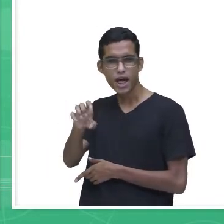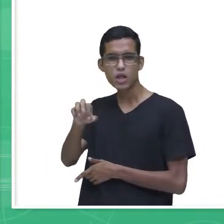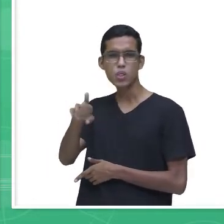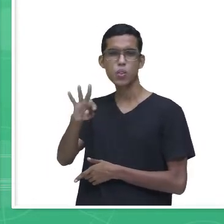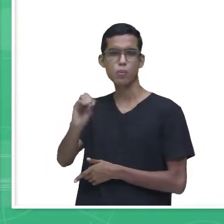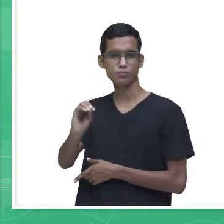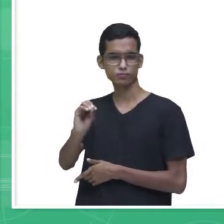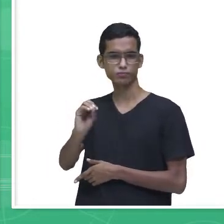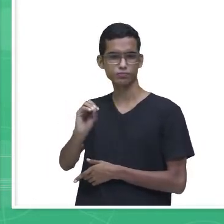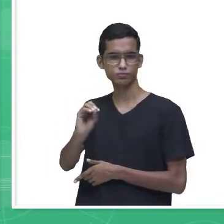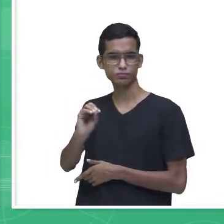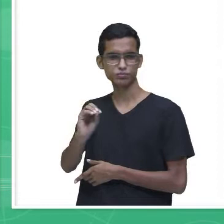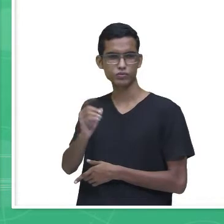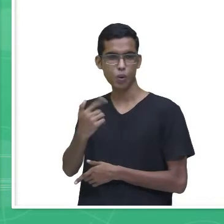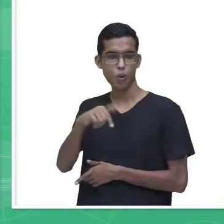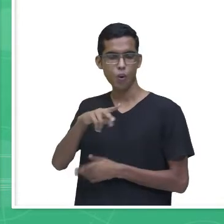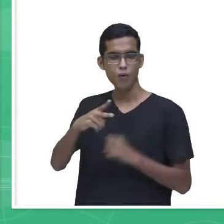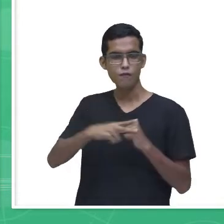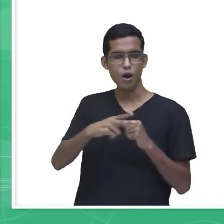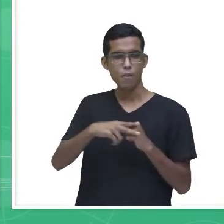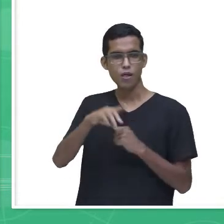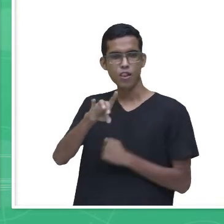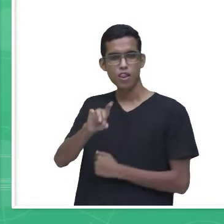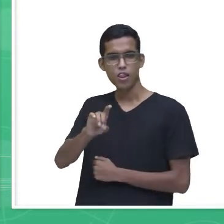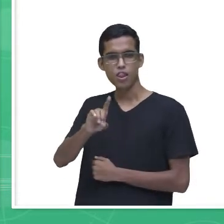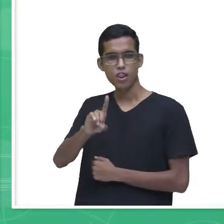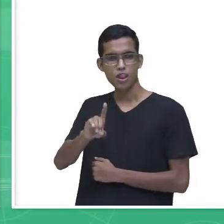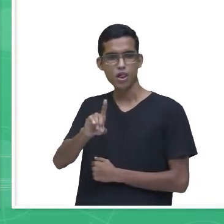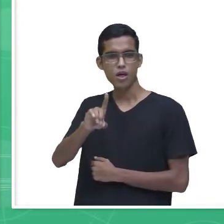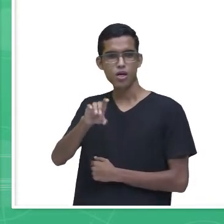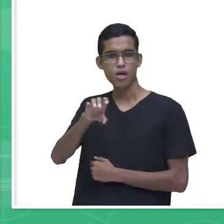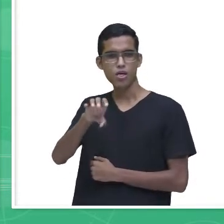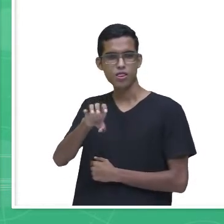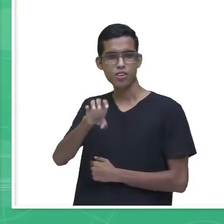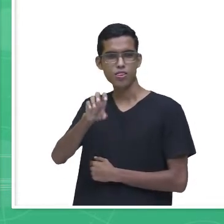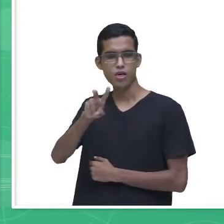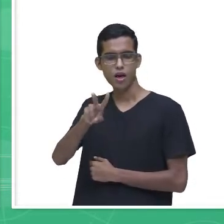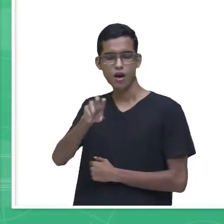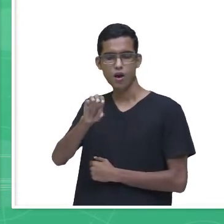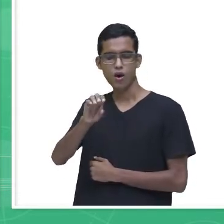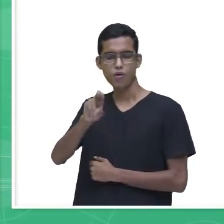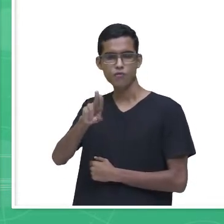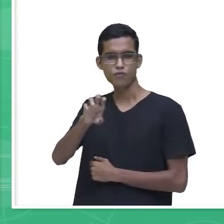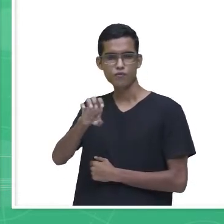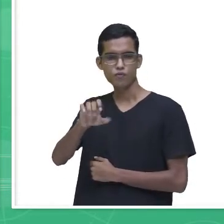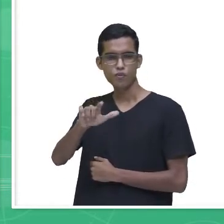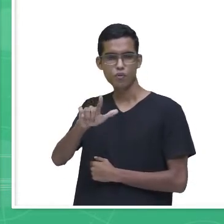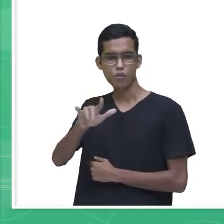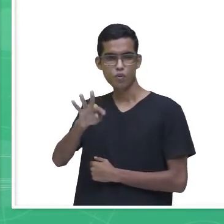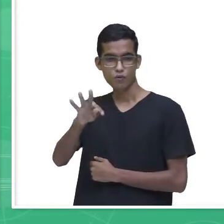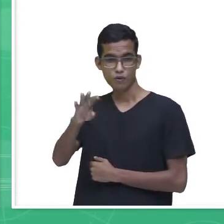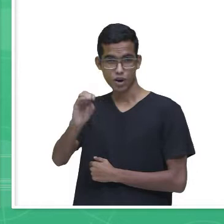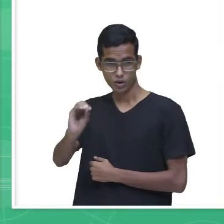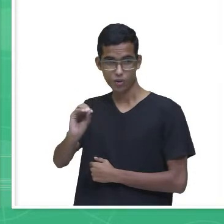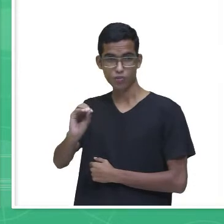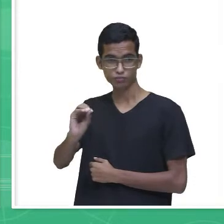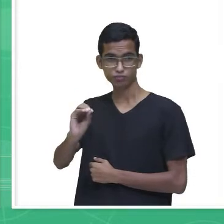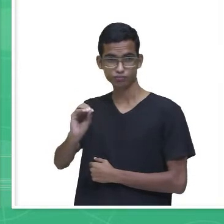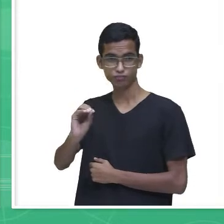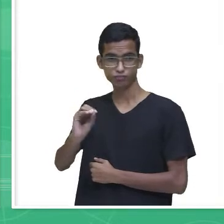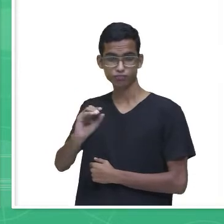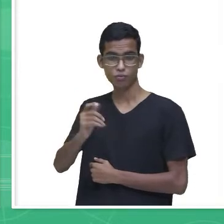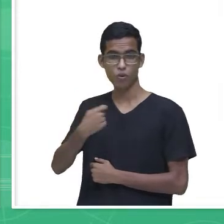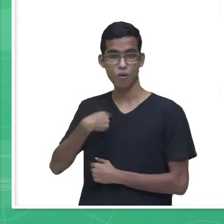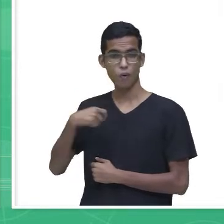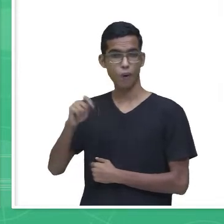verbo devolver, que é o nosso devolver, né? Ele tem o particípio na língua espanhola, devuelto. Não